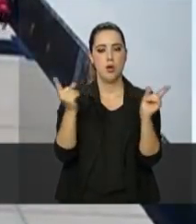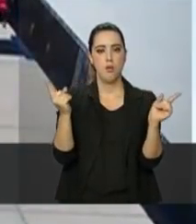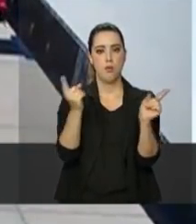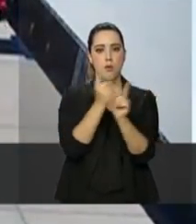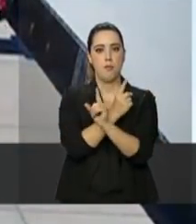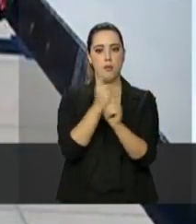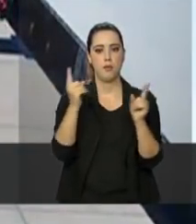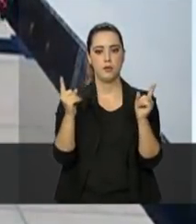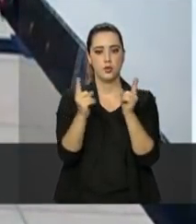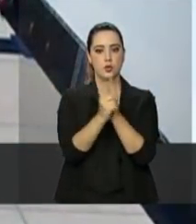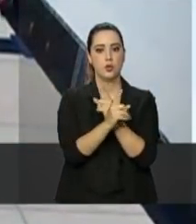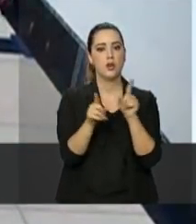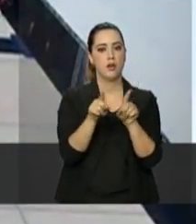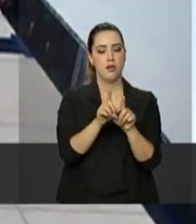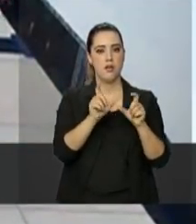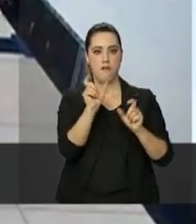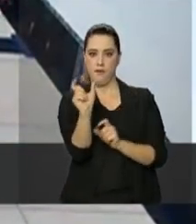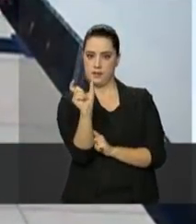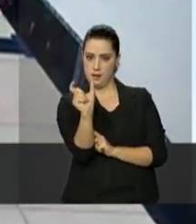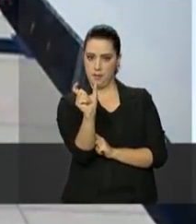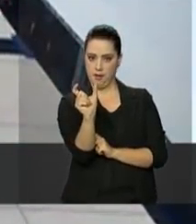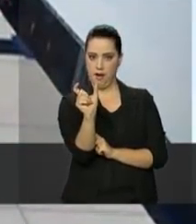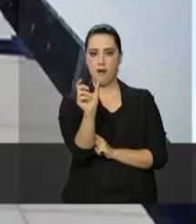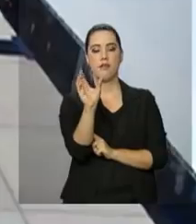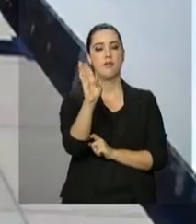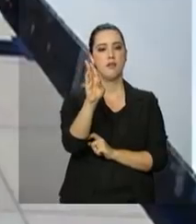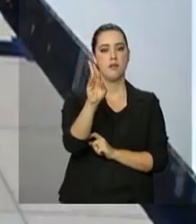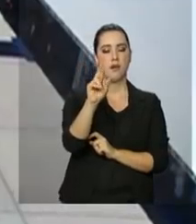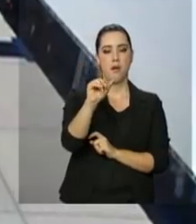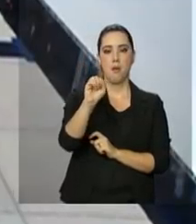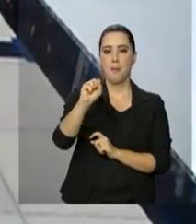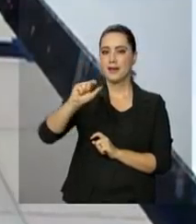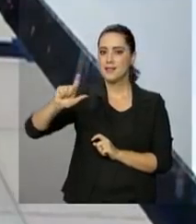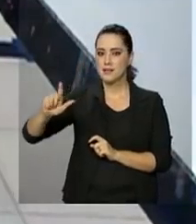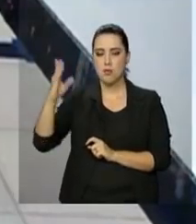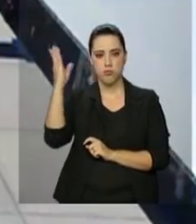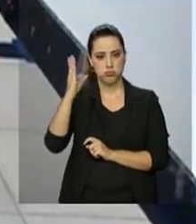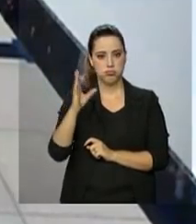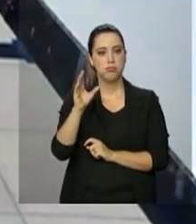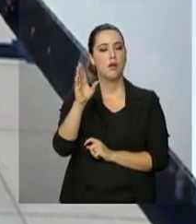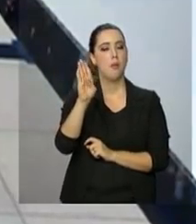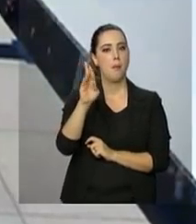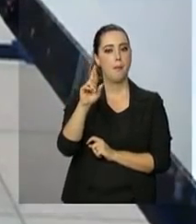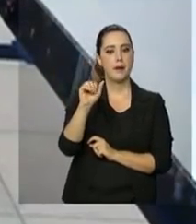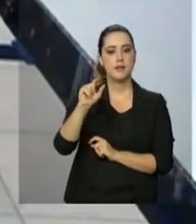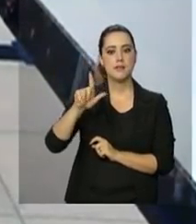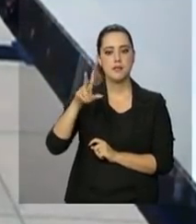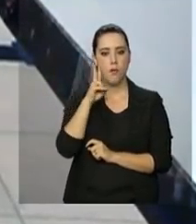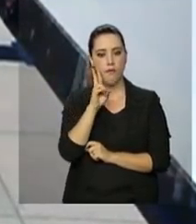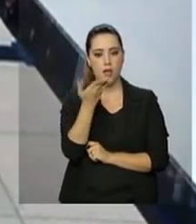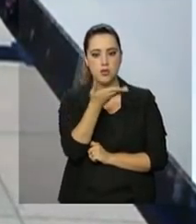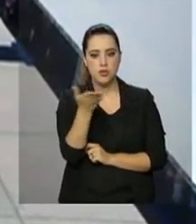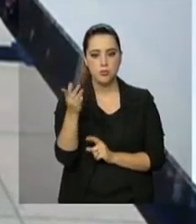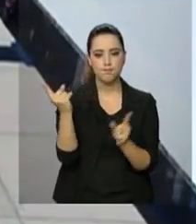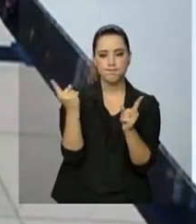a palavra Brasil, em homenagem ao dia de hoje. Veja como tem que ter todo um sincronismo,